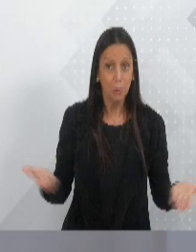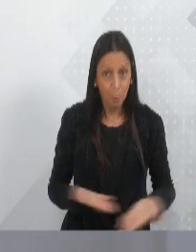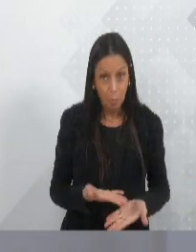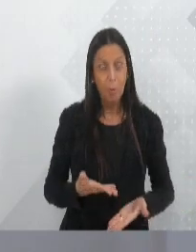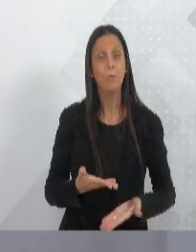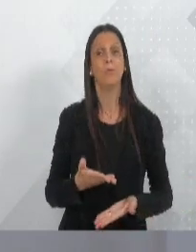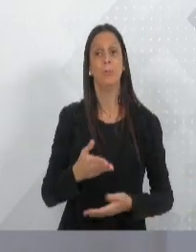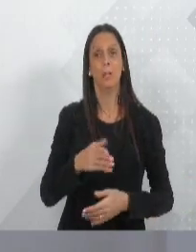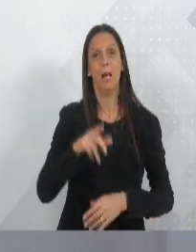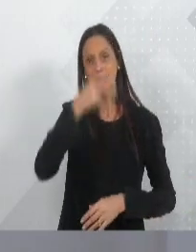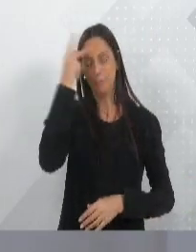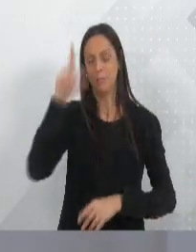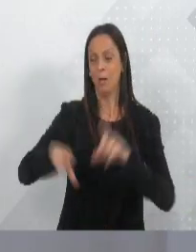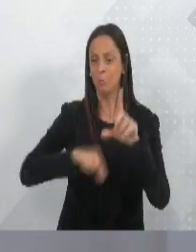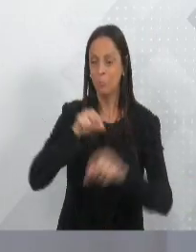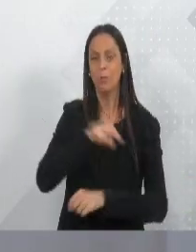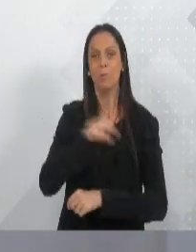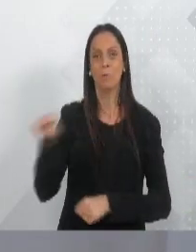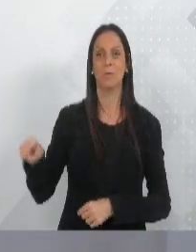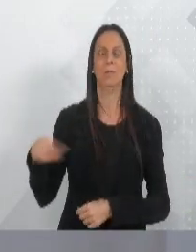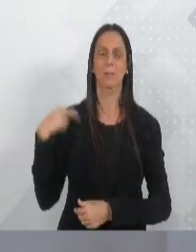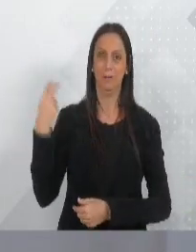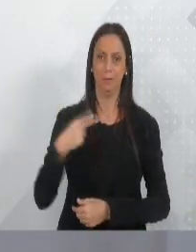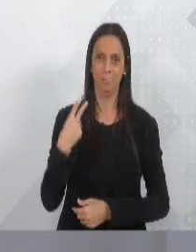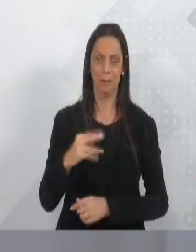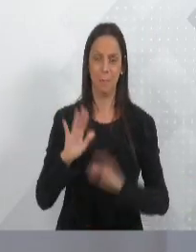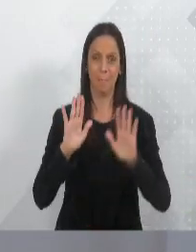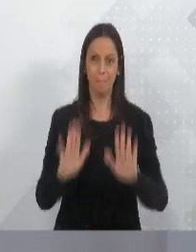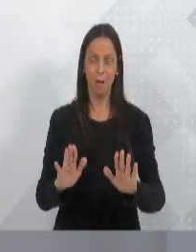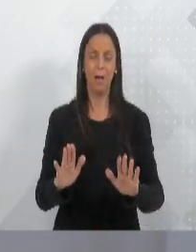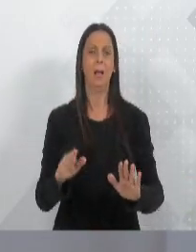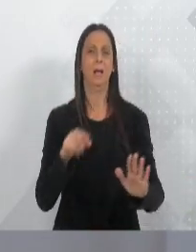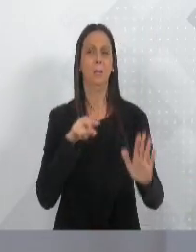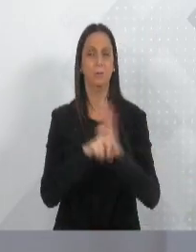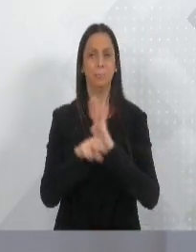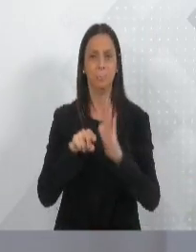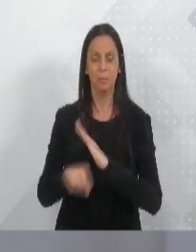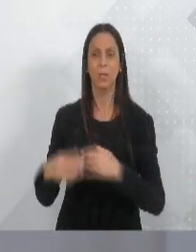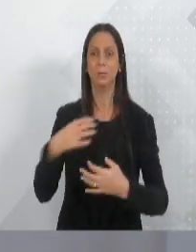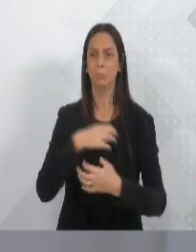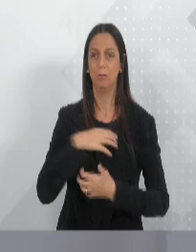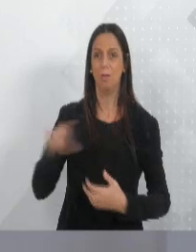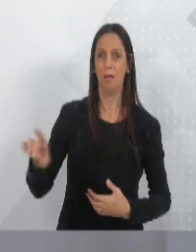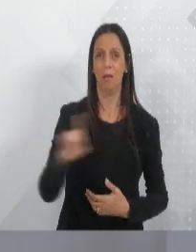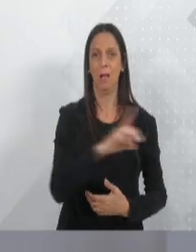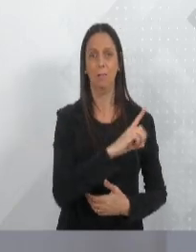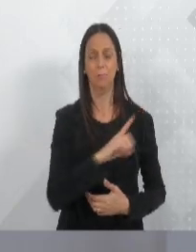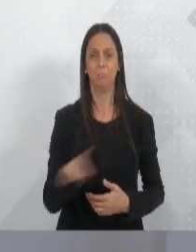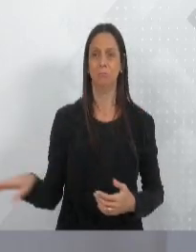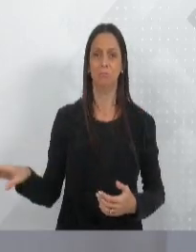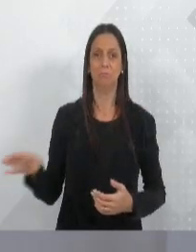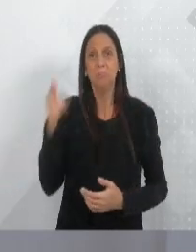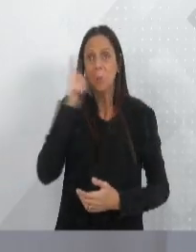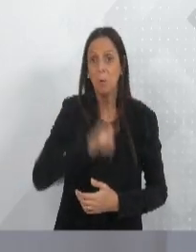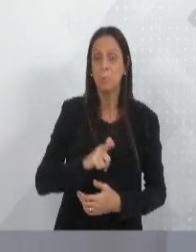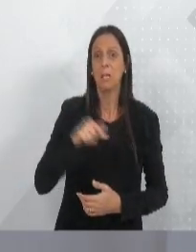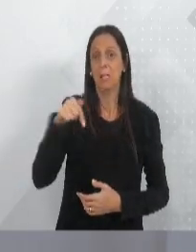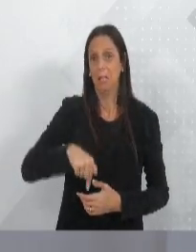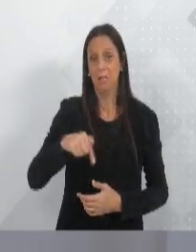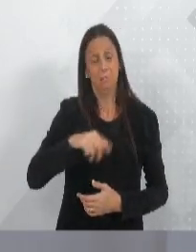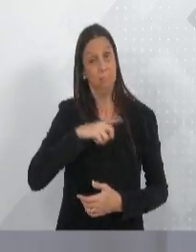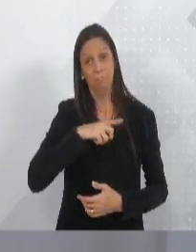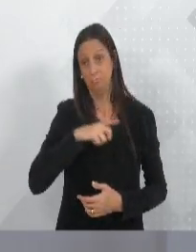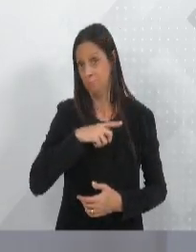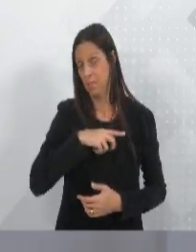eleitos de alguma forma questiono a maneira com que cada pessoa chega nesse Parlamento isso aqui é plural isso aqui tem representantes de